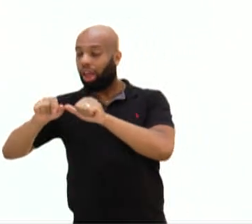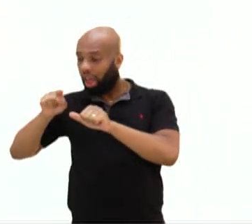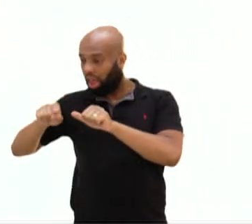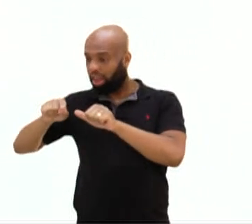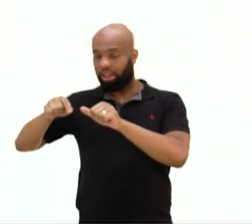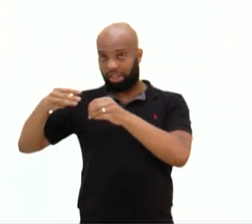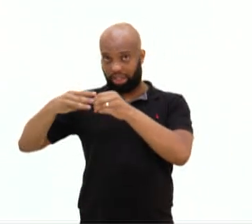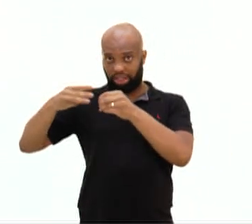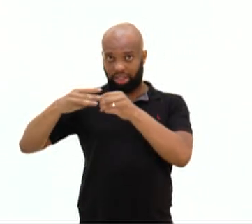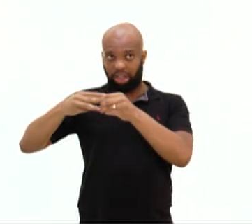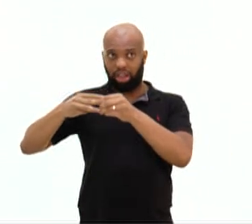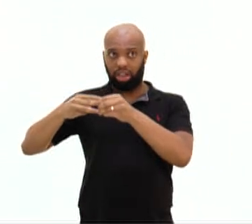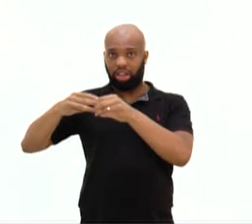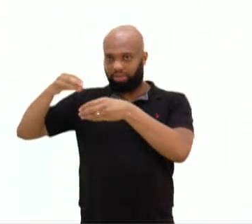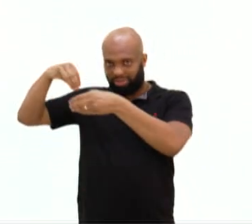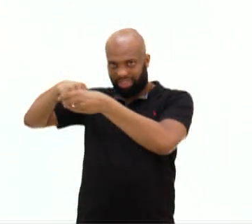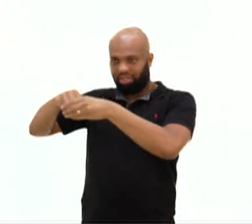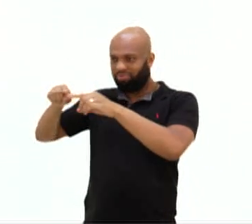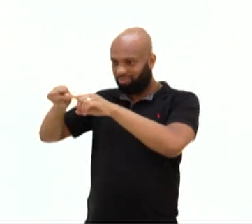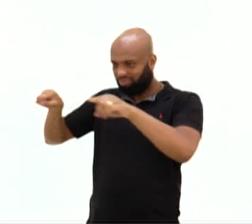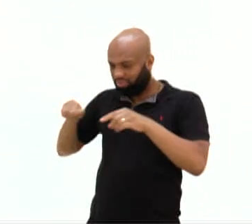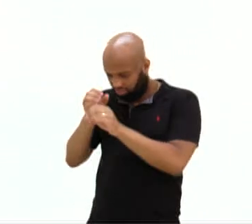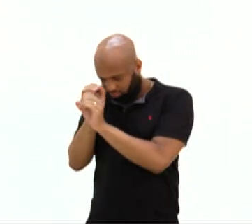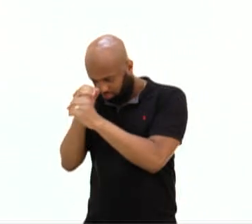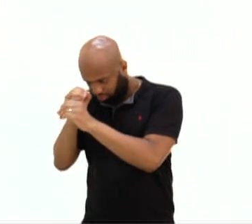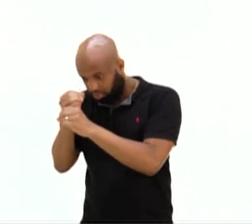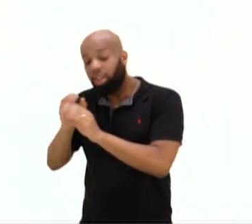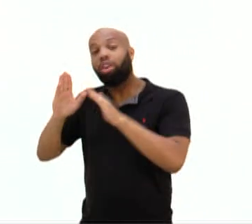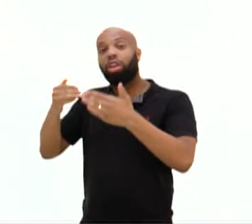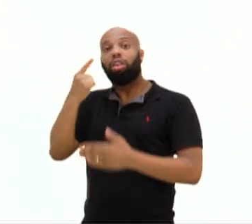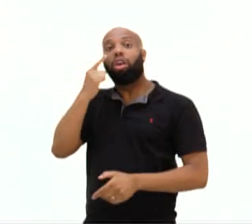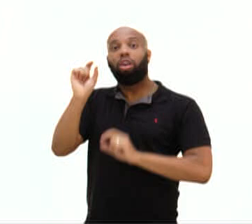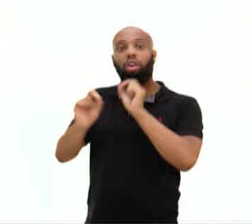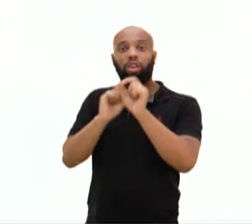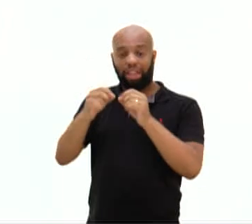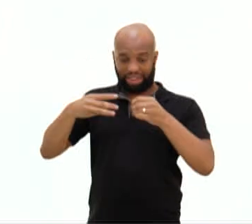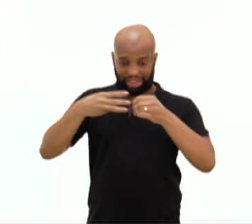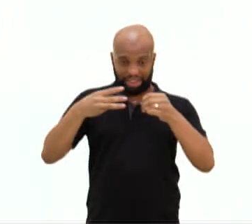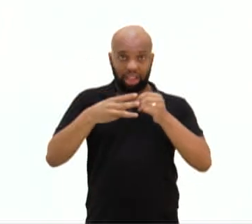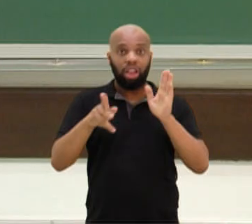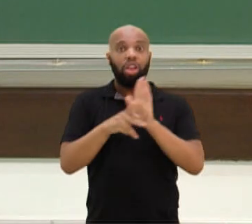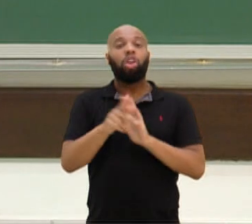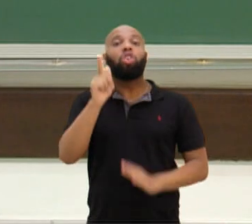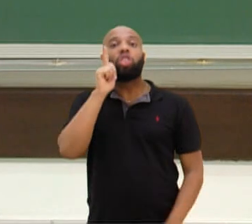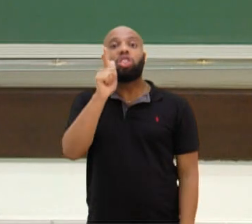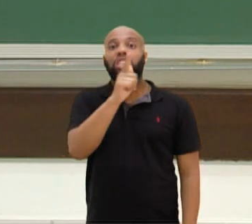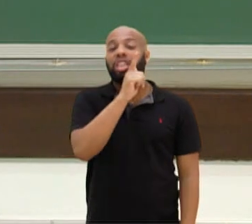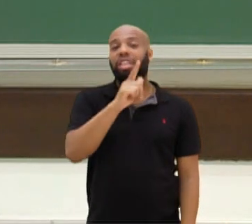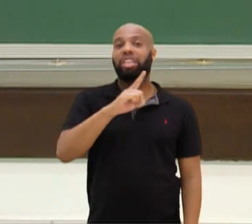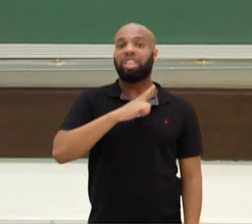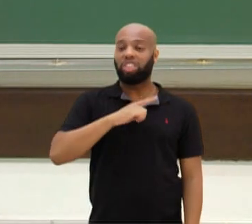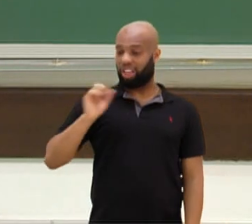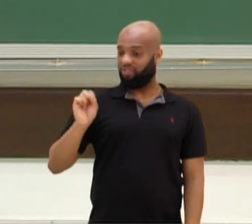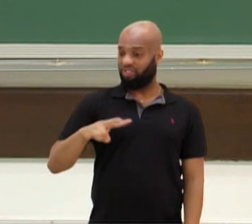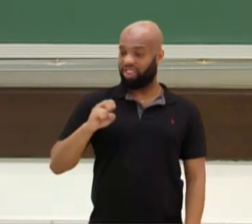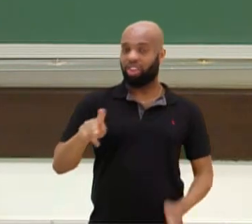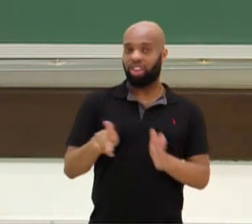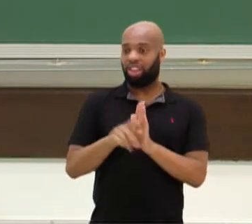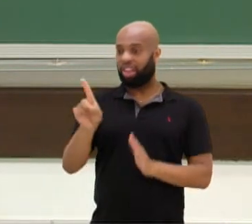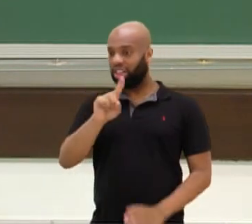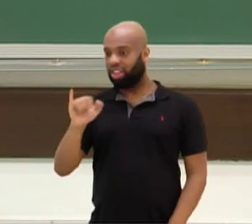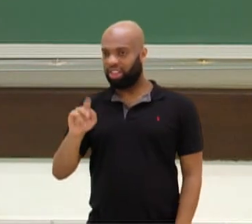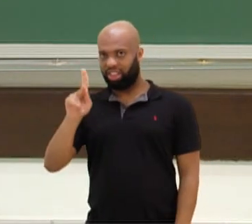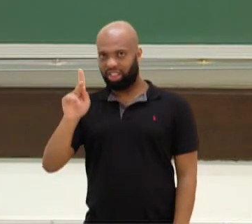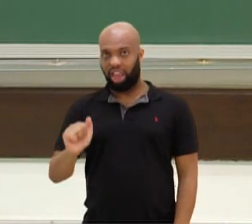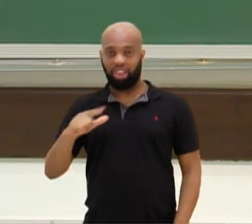células foram cultivadas em laboratório e eles viram que as células do gêmeo que tinha o vírus da Zika, a síndrome,